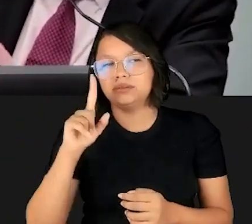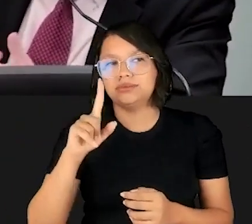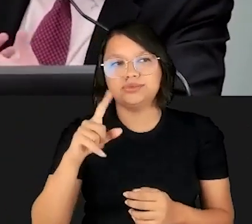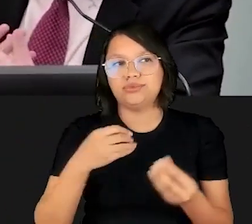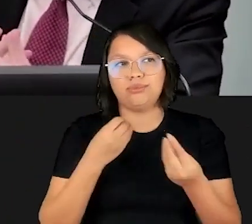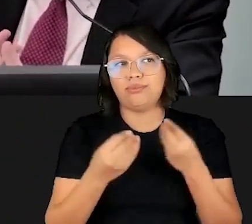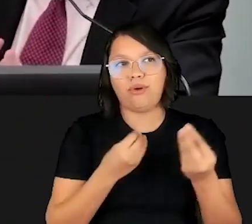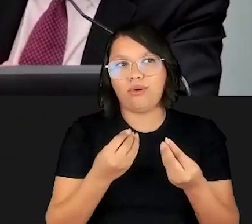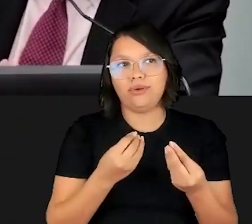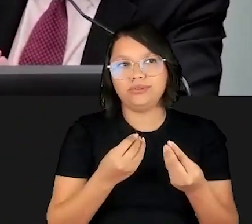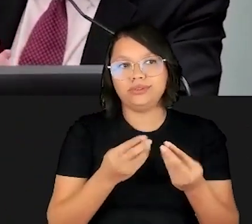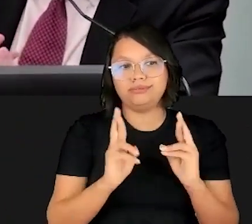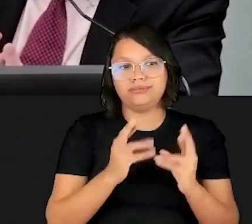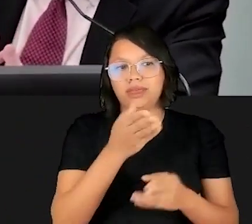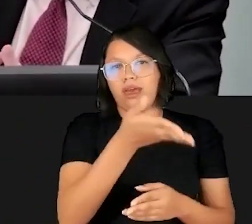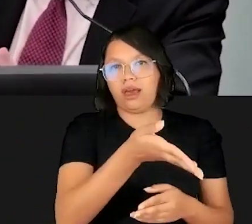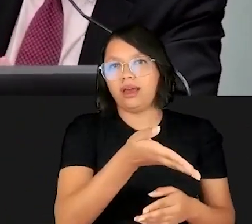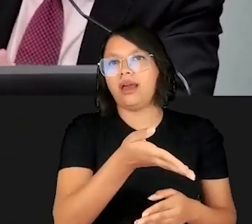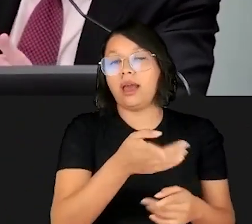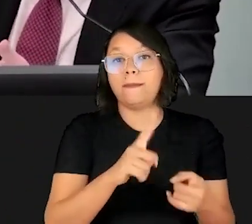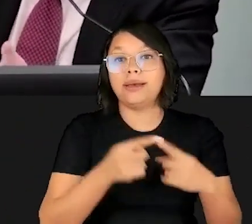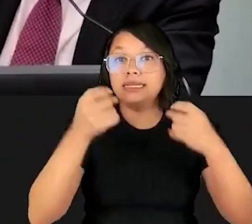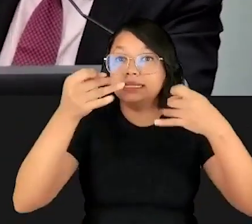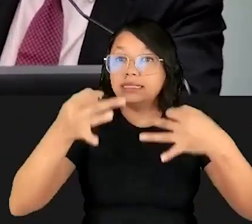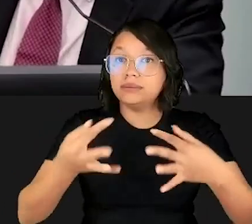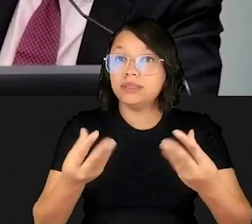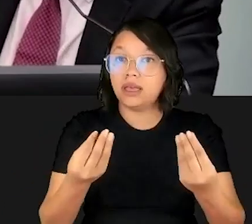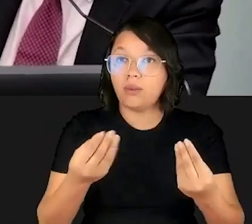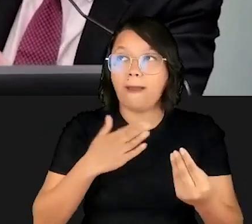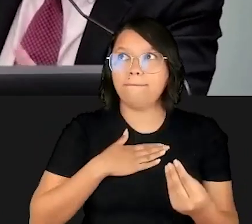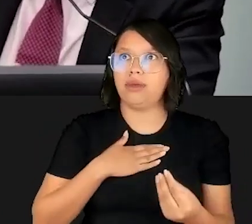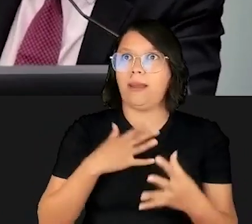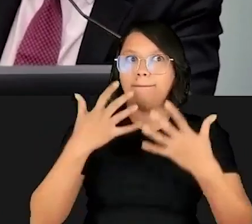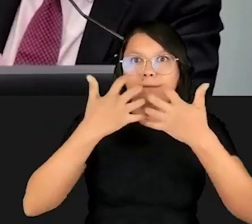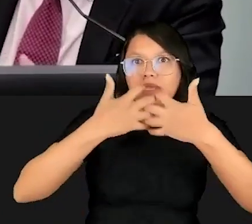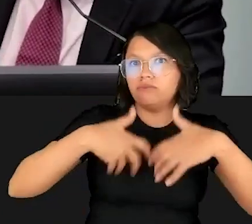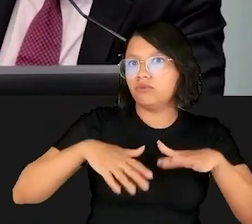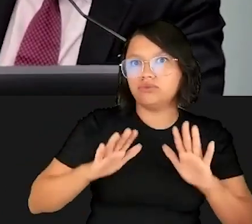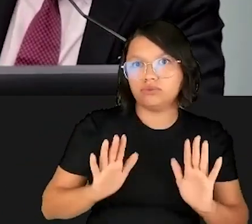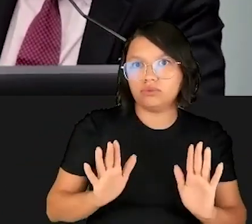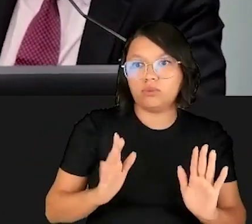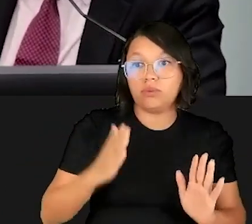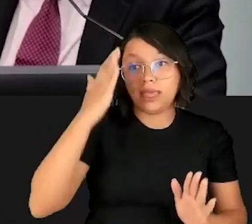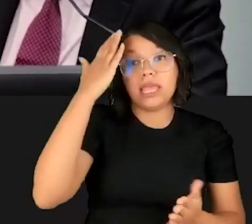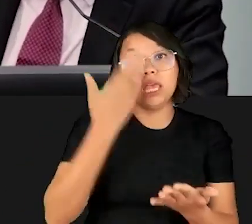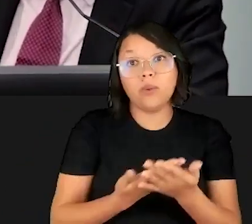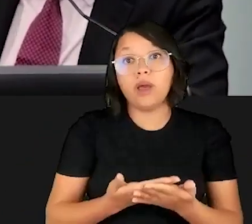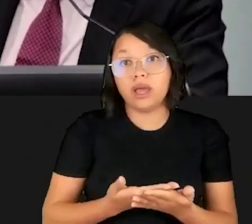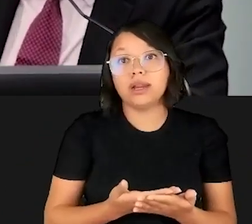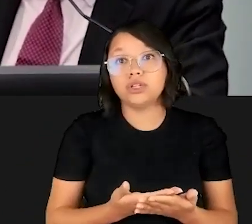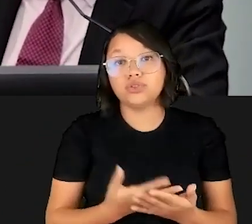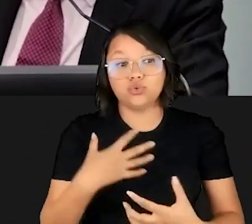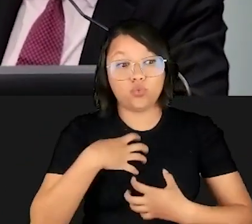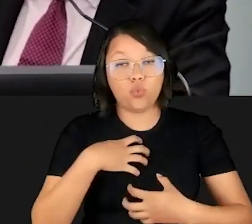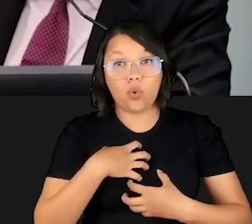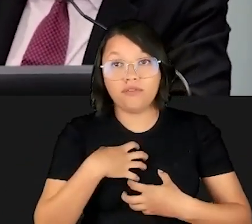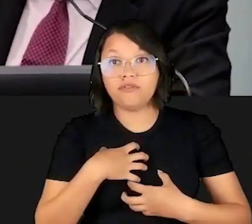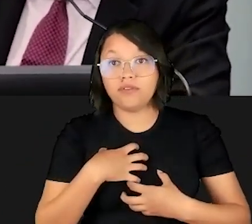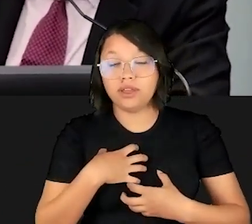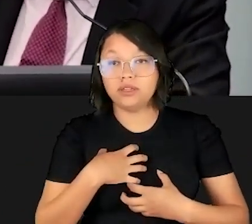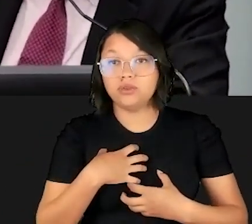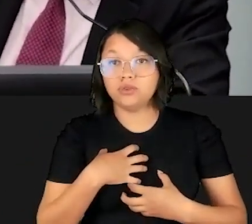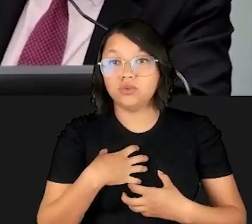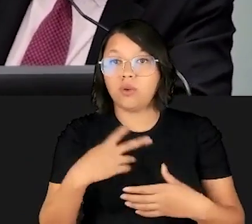isso. Mas isso explica muito desses tratamentos. Mas para mim funcionou, para alguém funcionou. Eu acredito, o efeito placebo ele existe, ele é